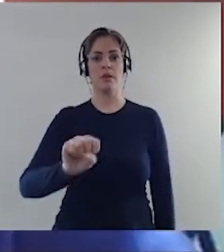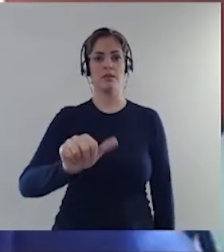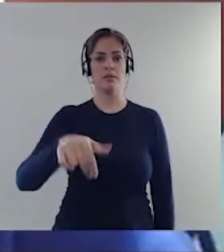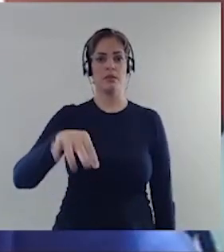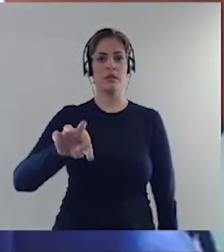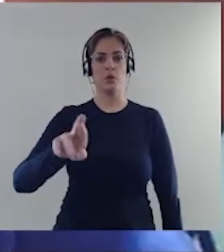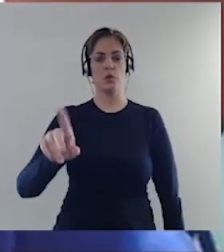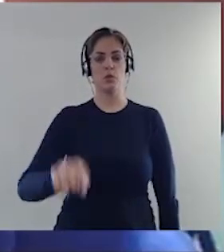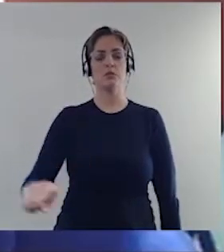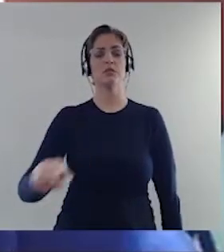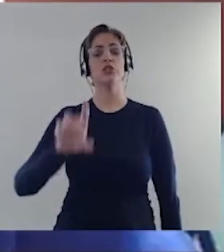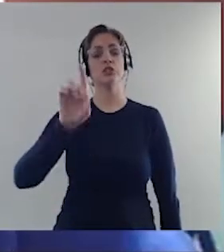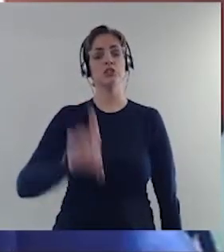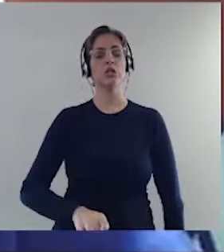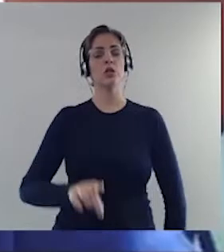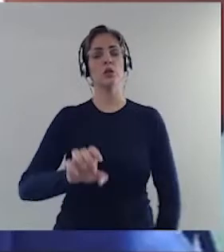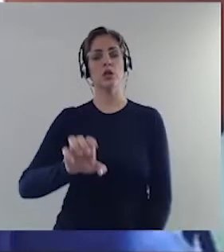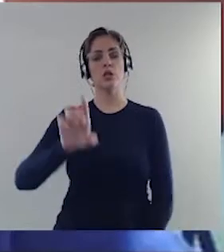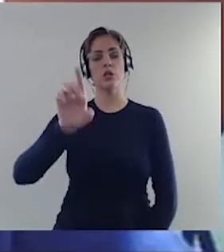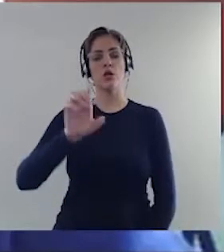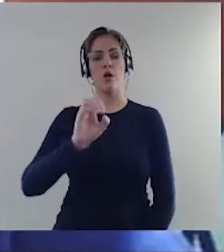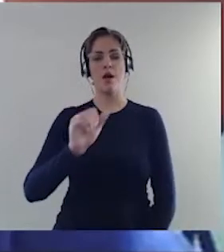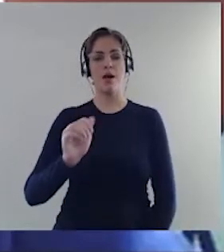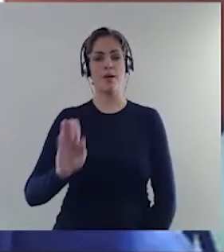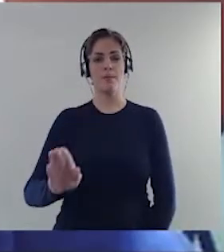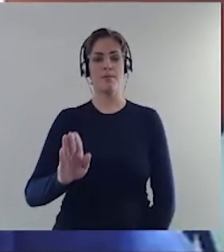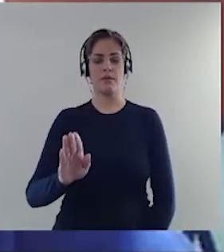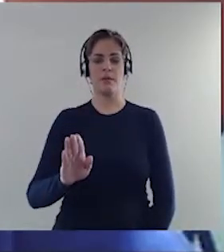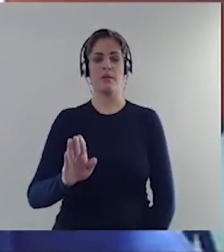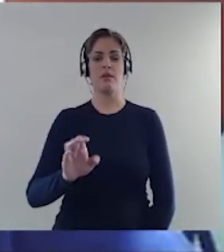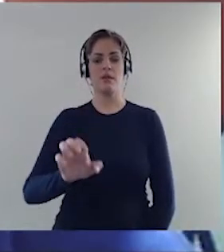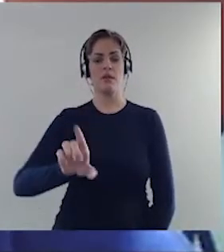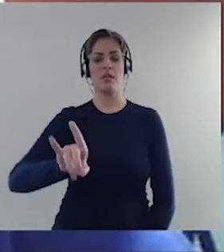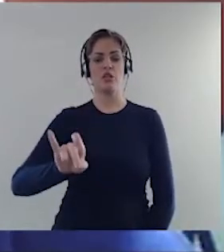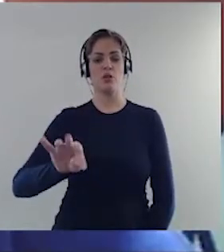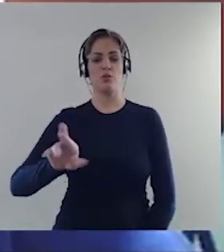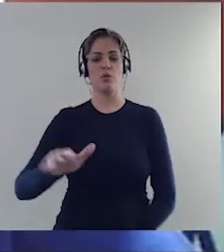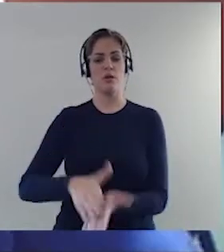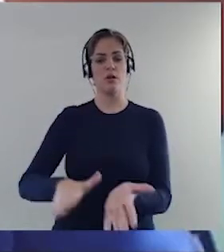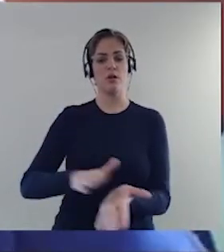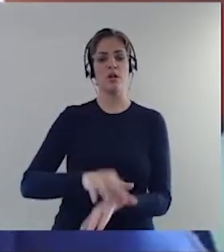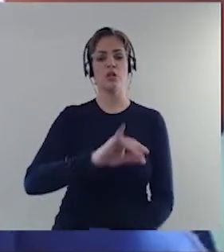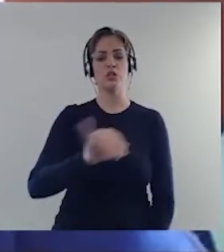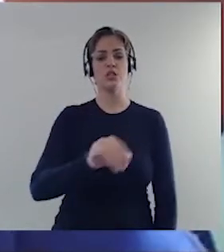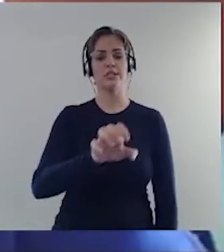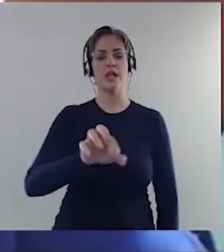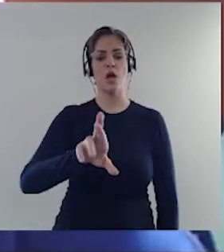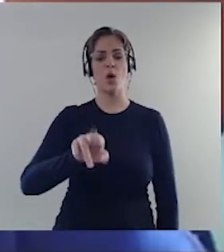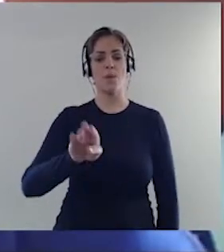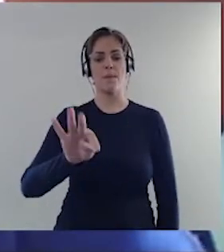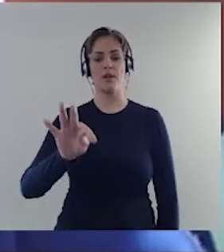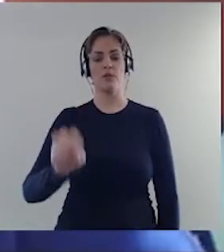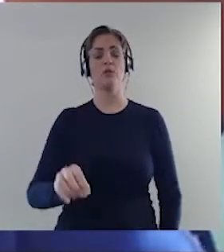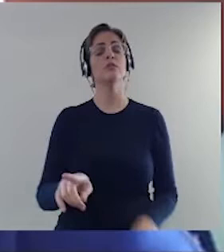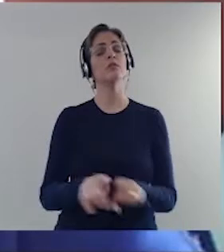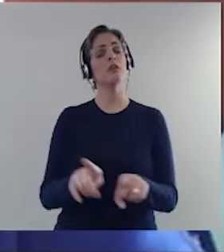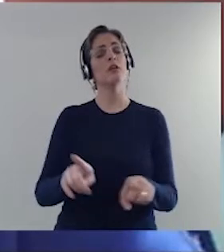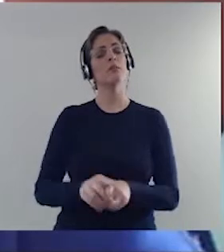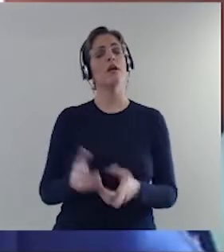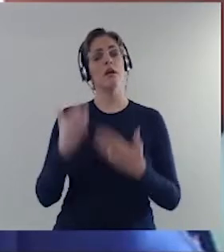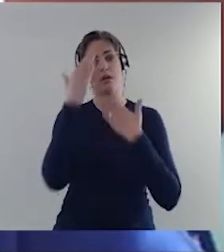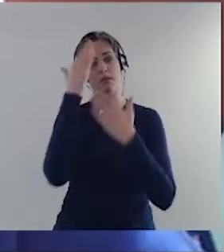ao diretor da OAB Editora, Dr. José Roberto de Castro Neves. Também agradecemos a todos